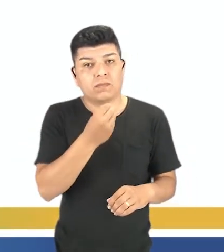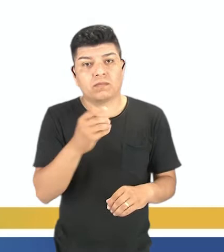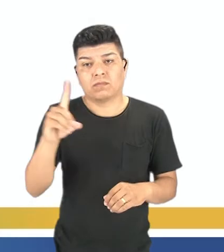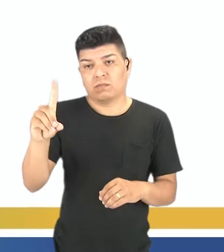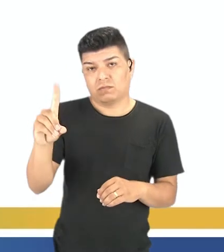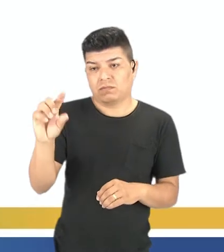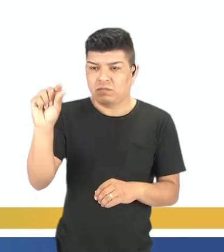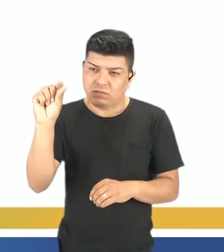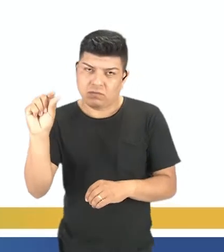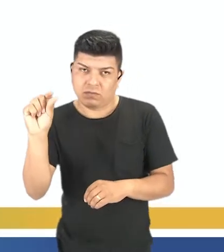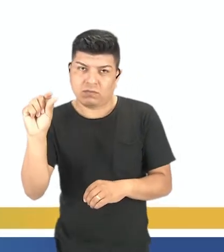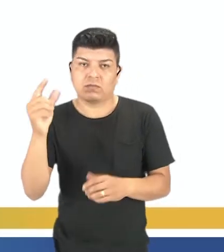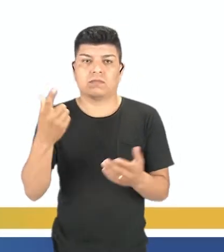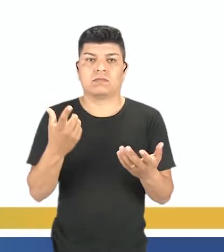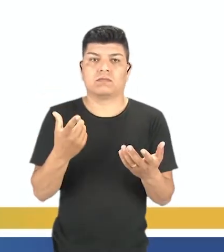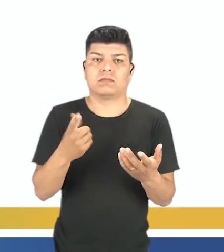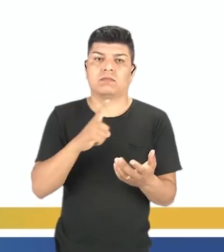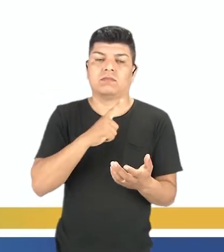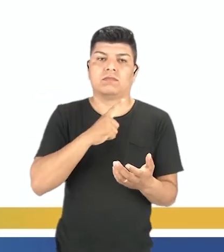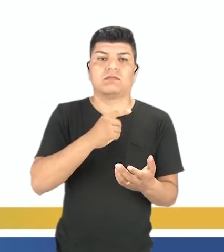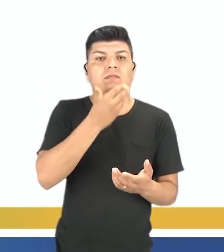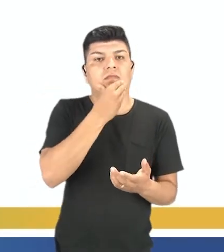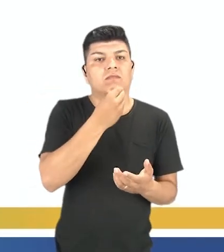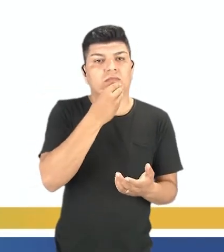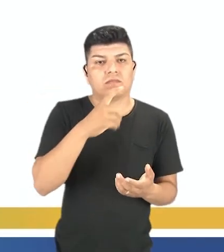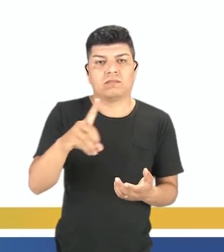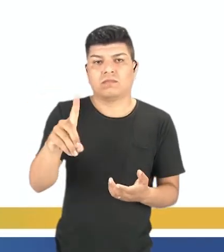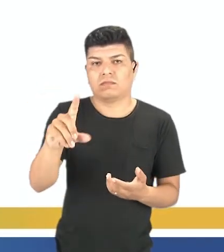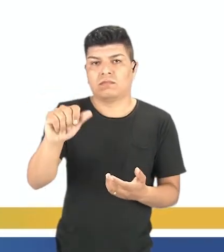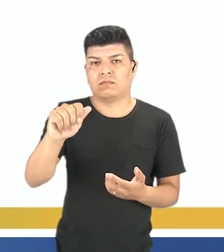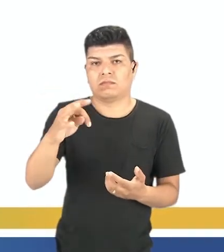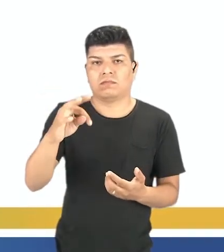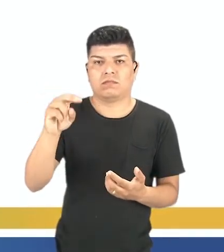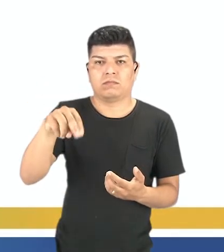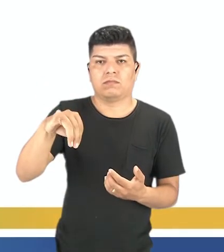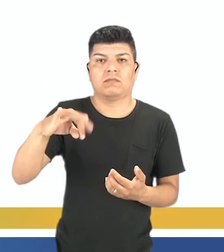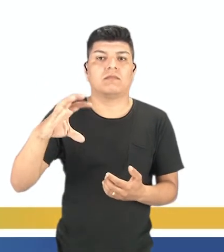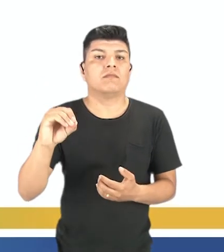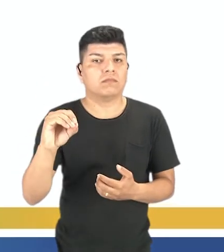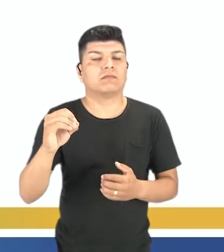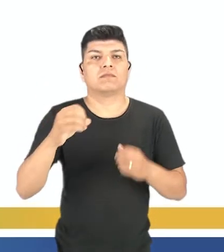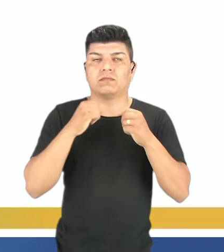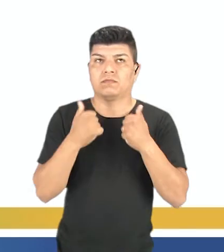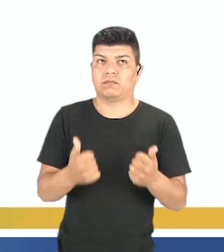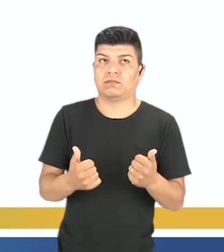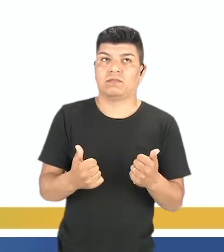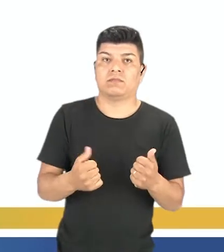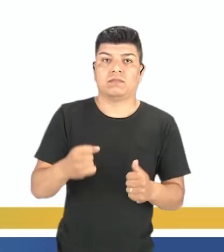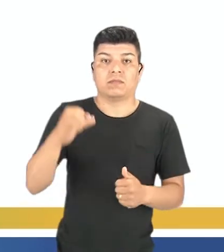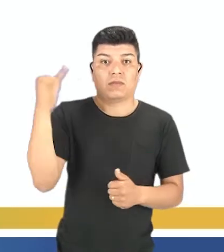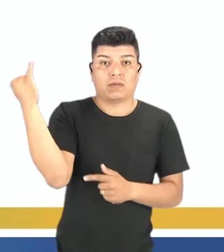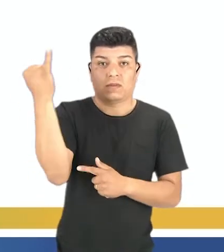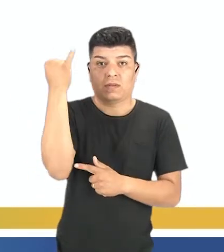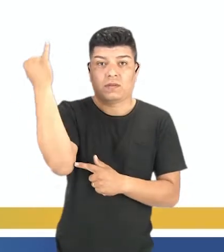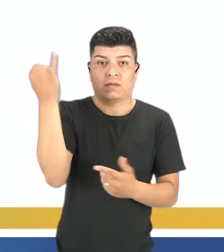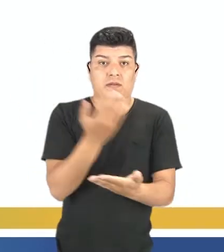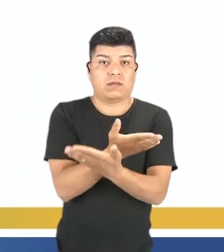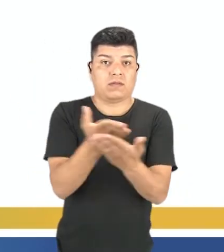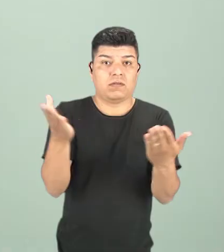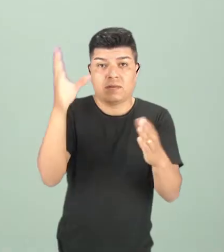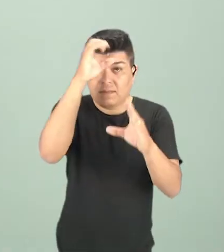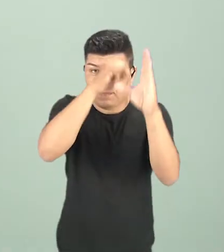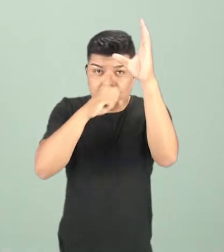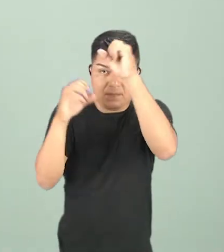com um Dzinho, eu vou ter um homem daltônico. Tudo bem? A gente vai seguir isso aí. É importante vocês